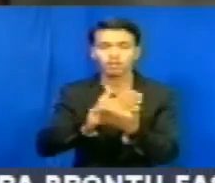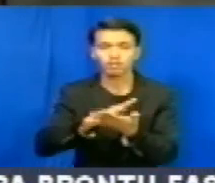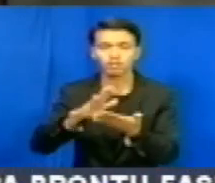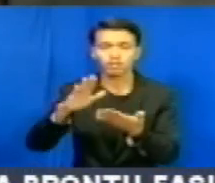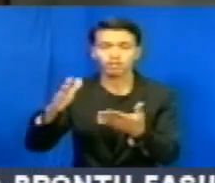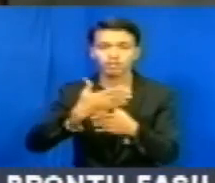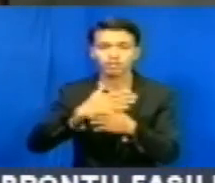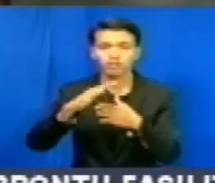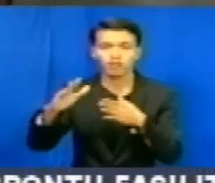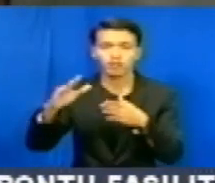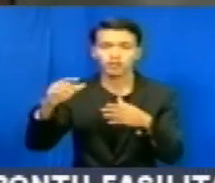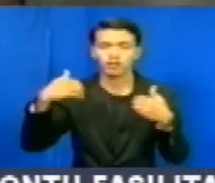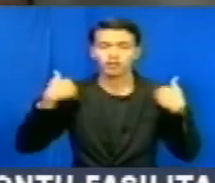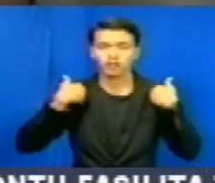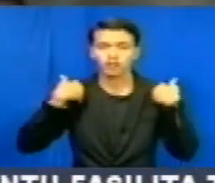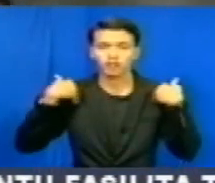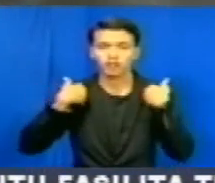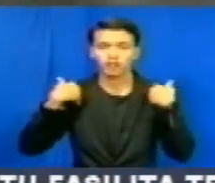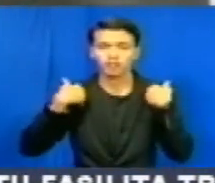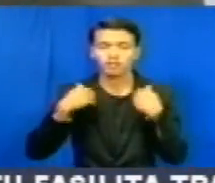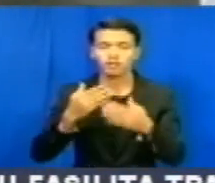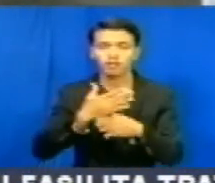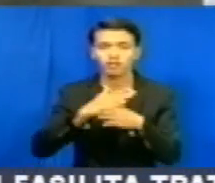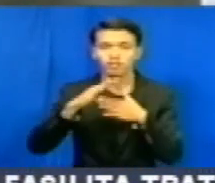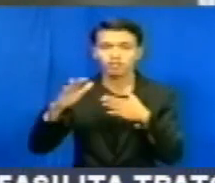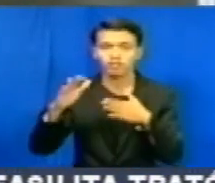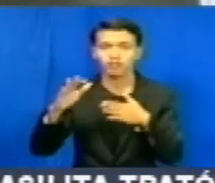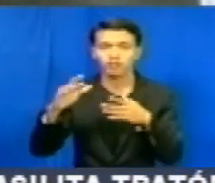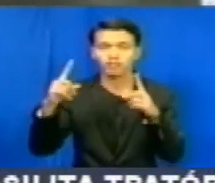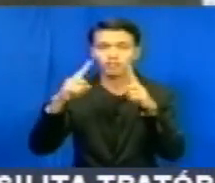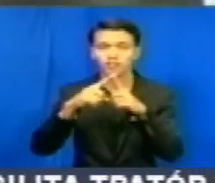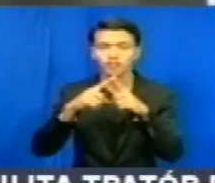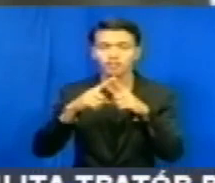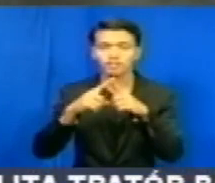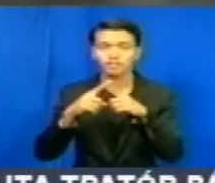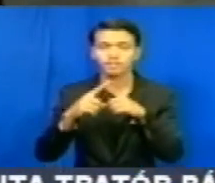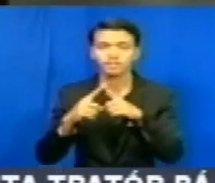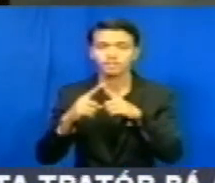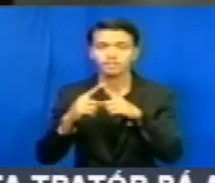distribuição animal, distribuição nos Bahia,